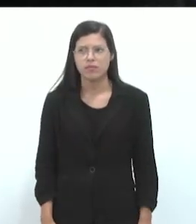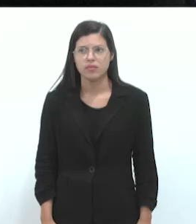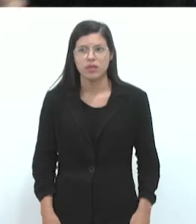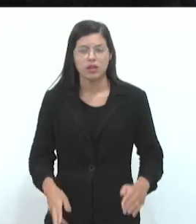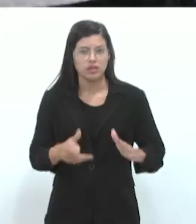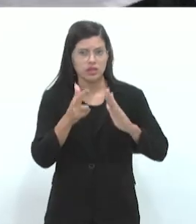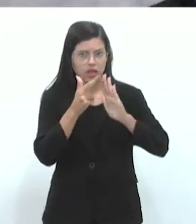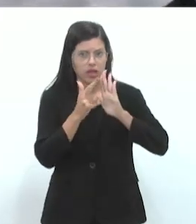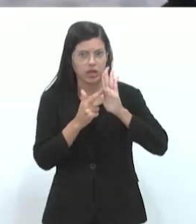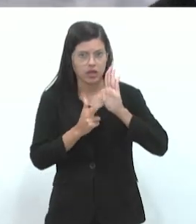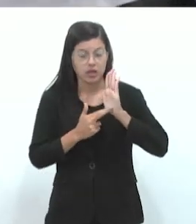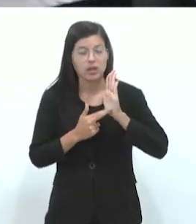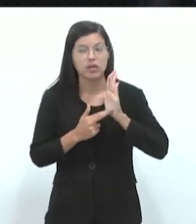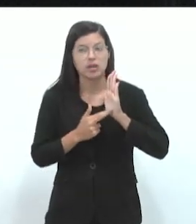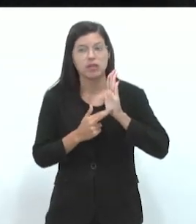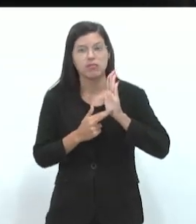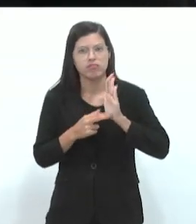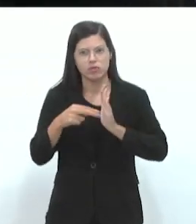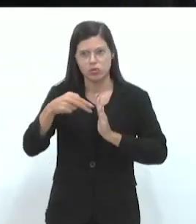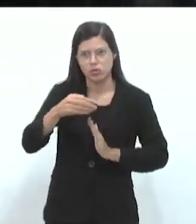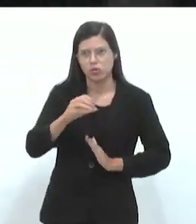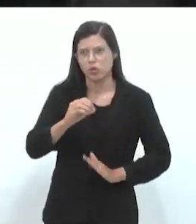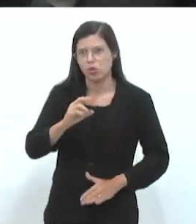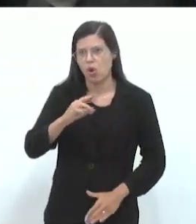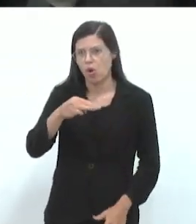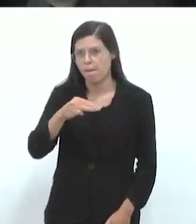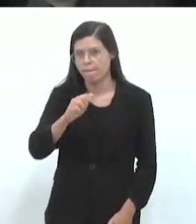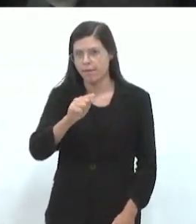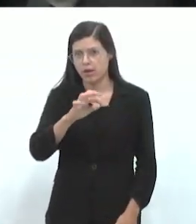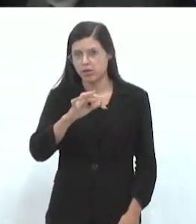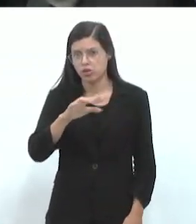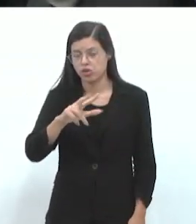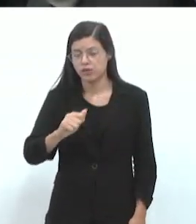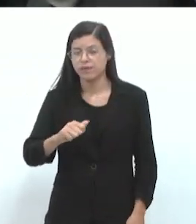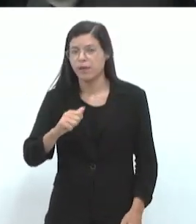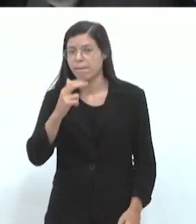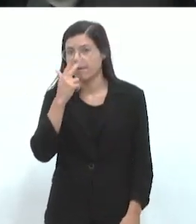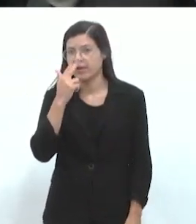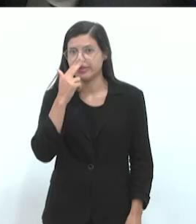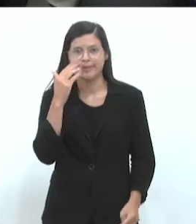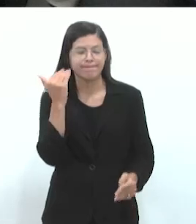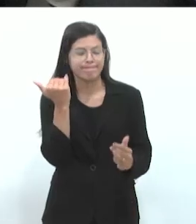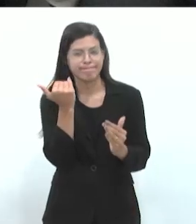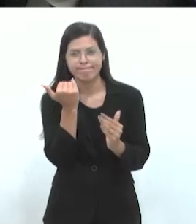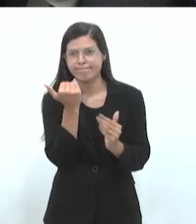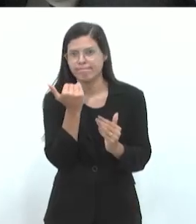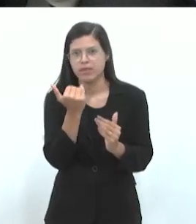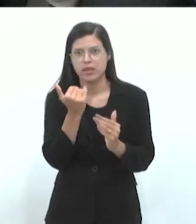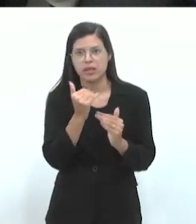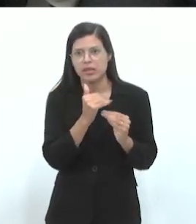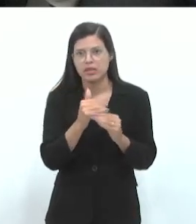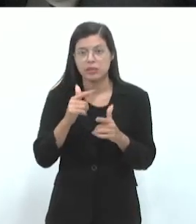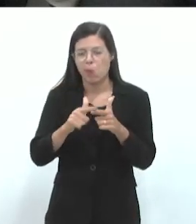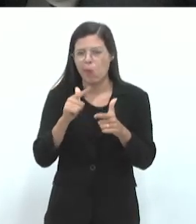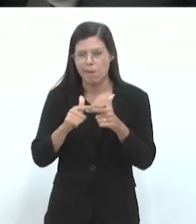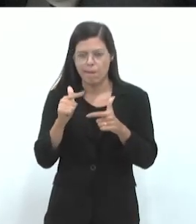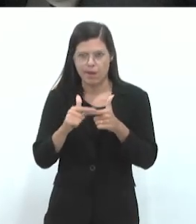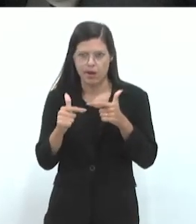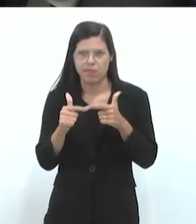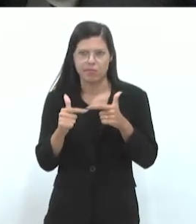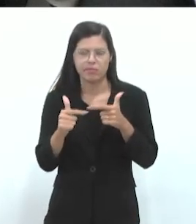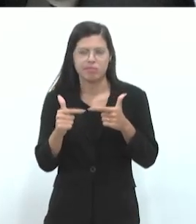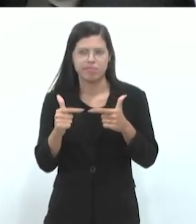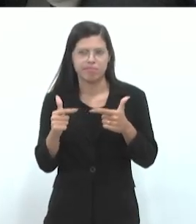cria uma desarmonia. Então, eu acho que é importante, né, esse procedimento que a gente aqui está convergindo.